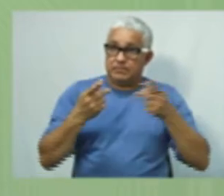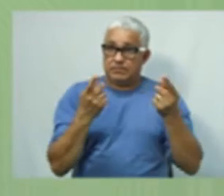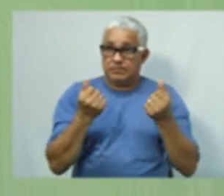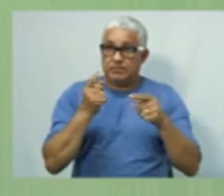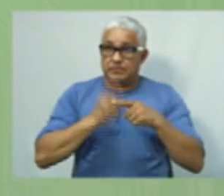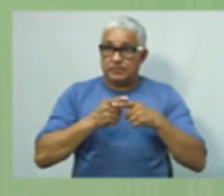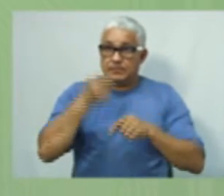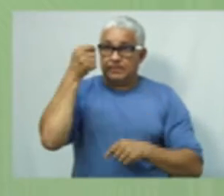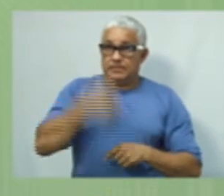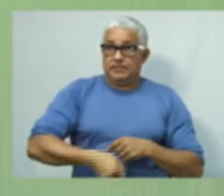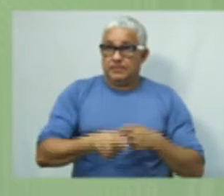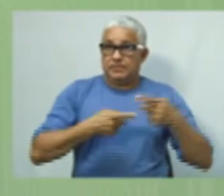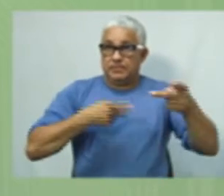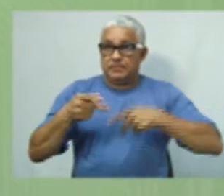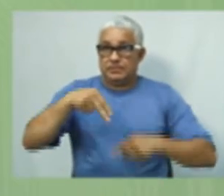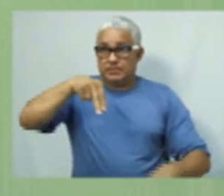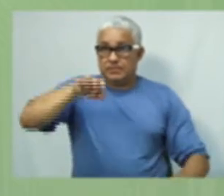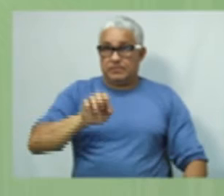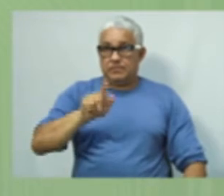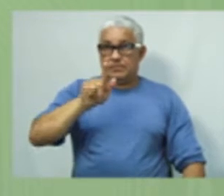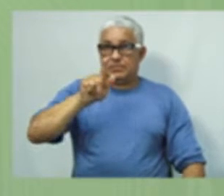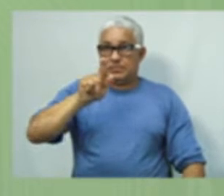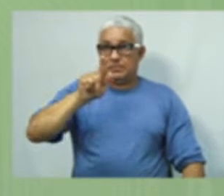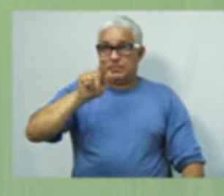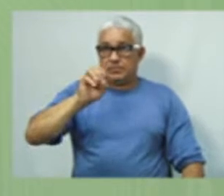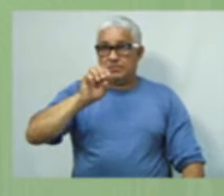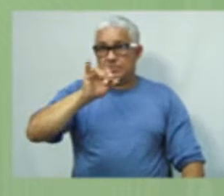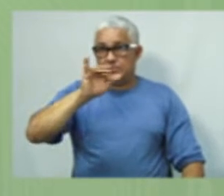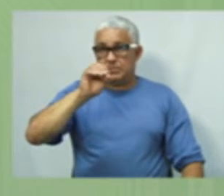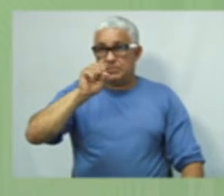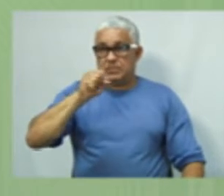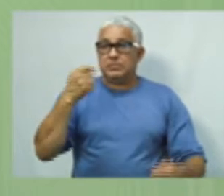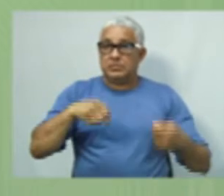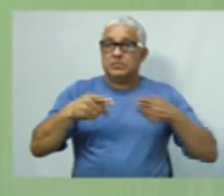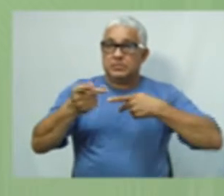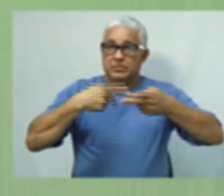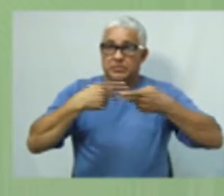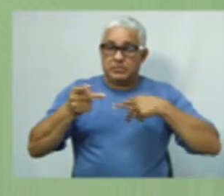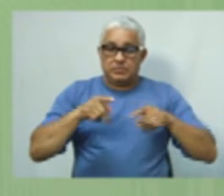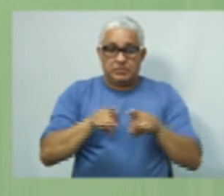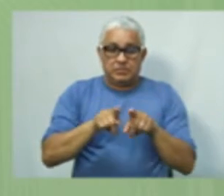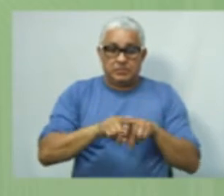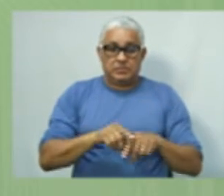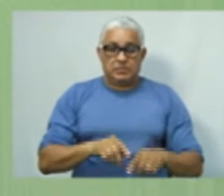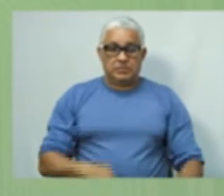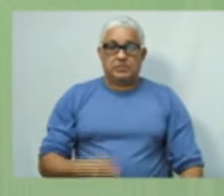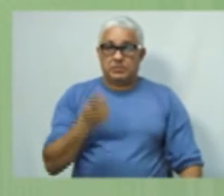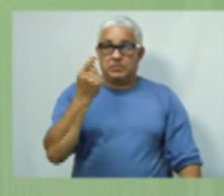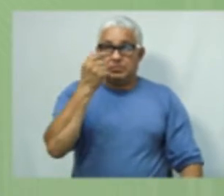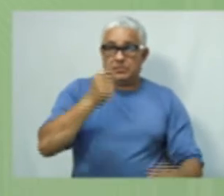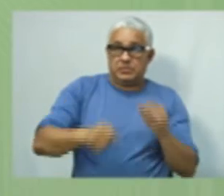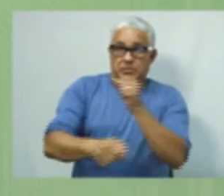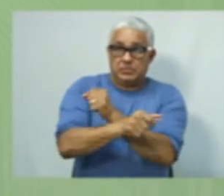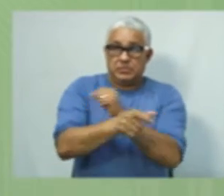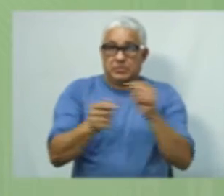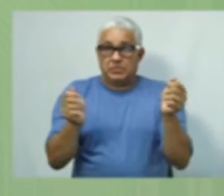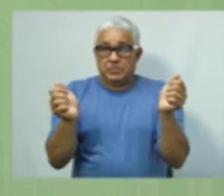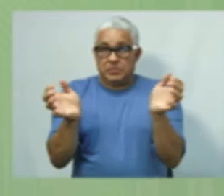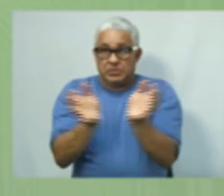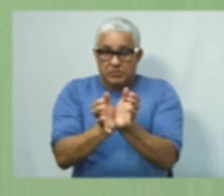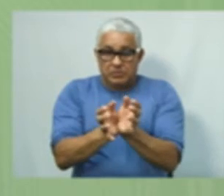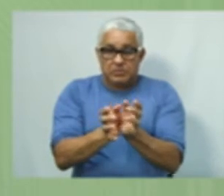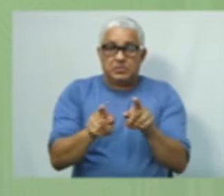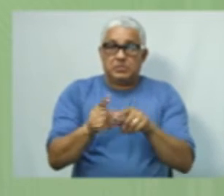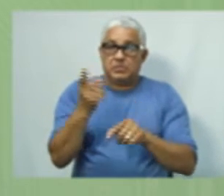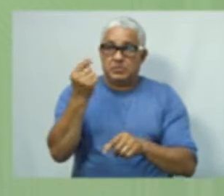eles exigem um plano de negócios, precisa de projetos. Investimento coletivo, investimento anjo